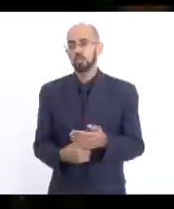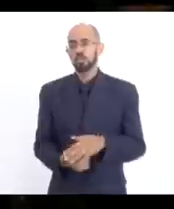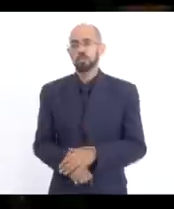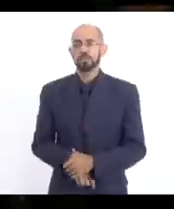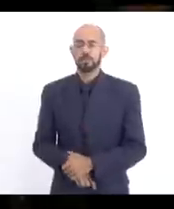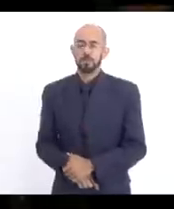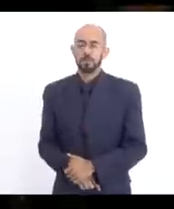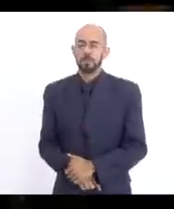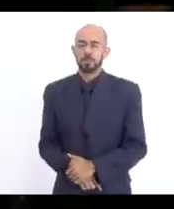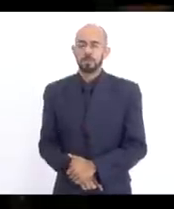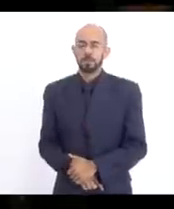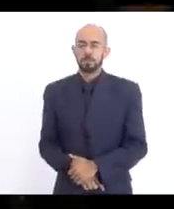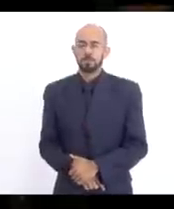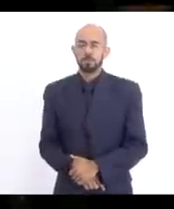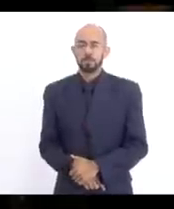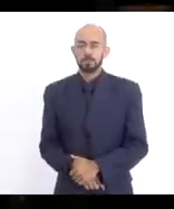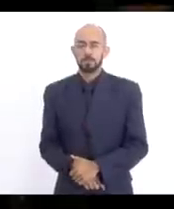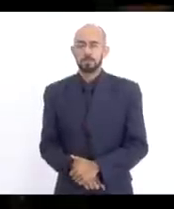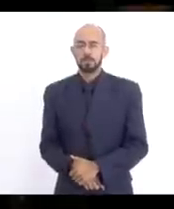Olha só.